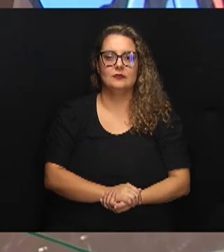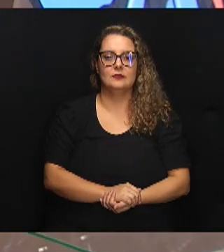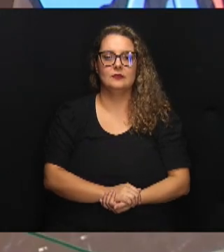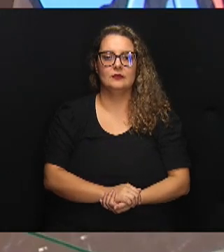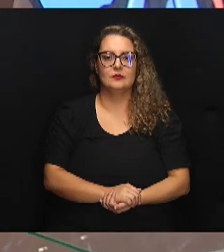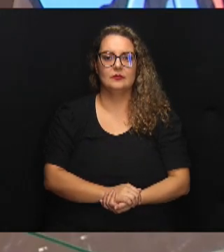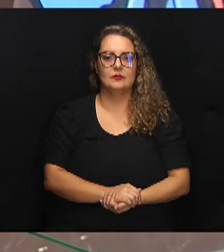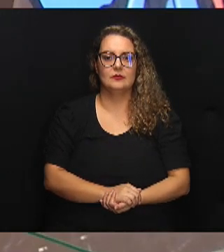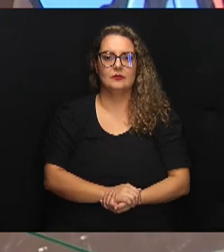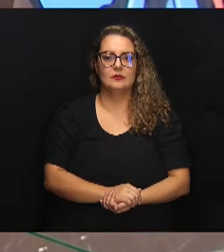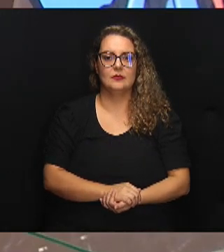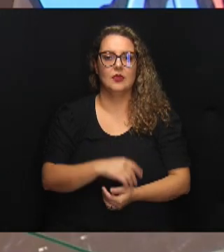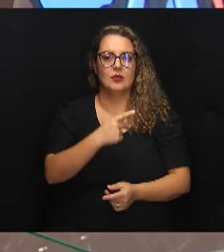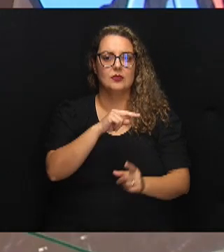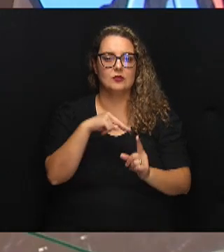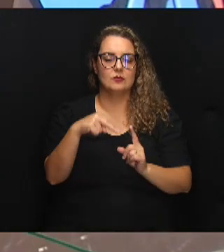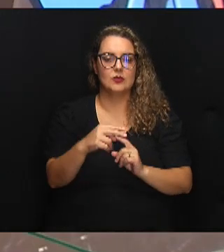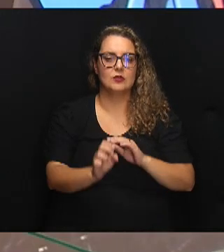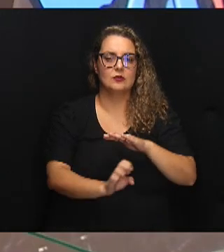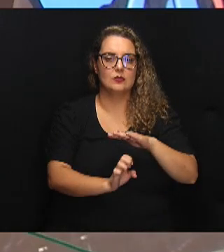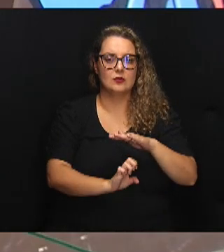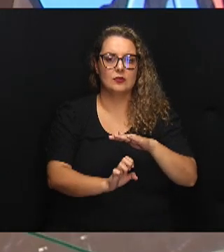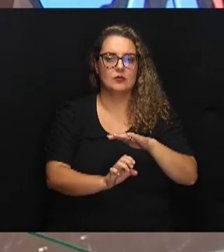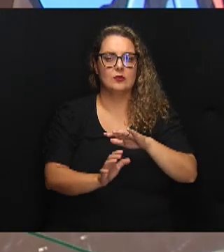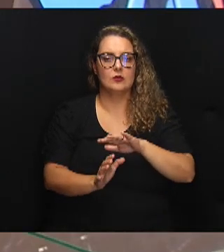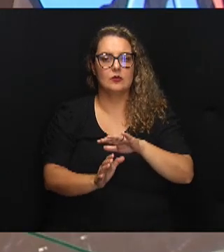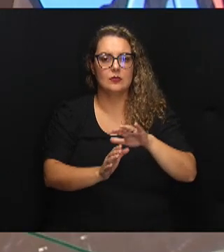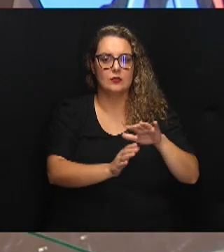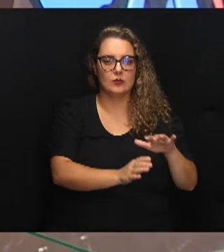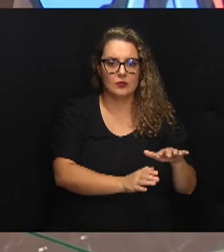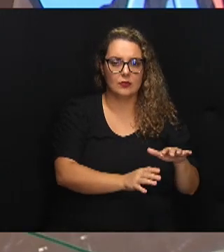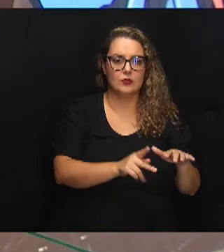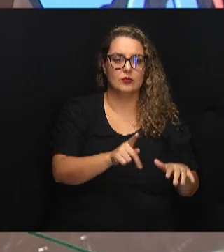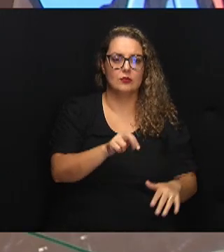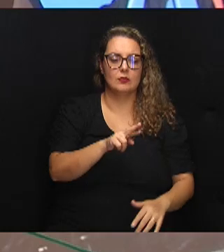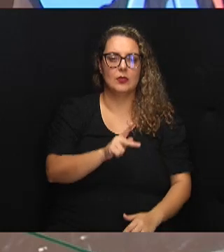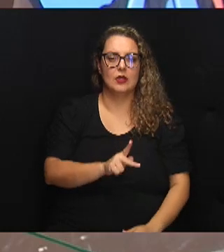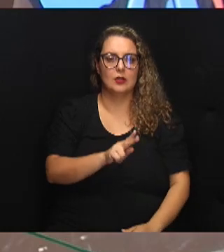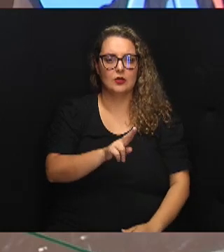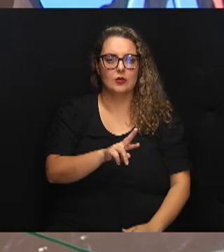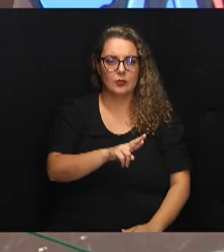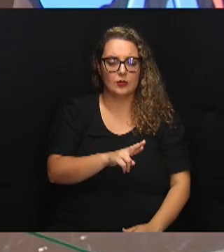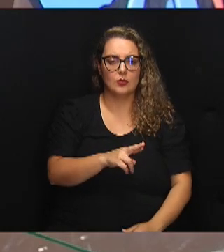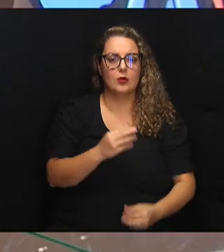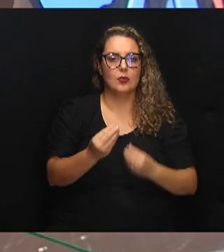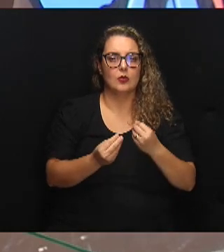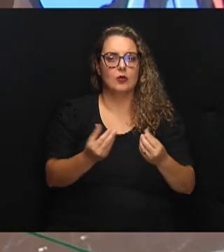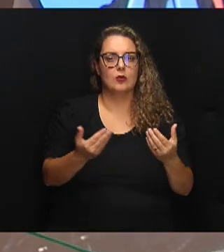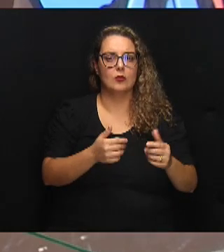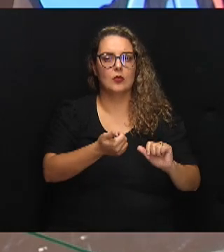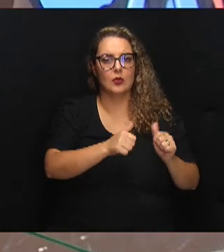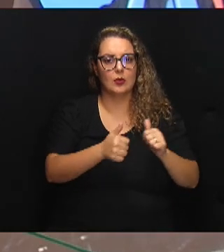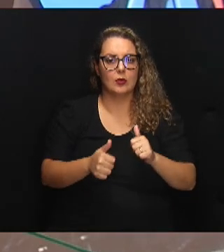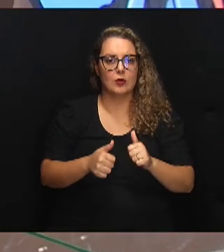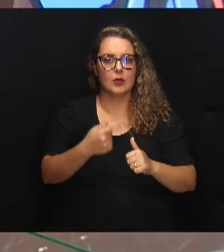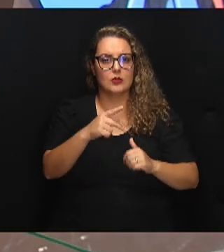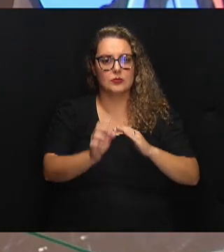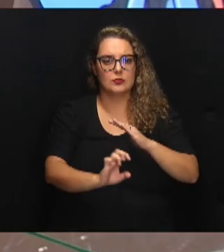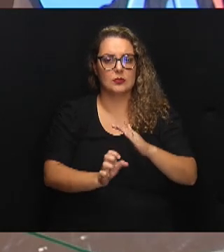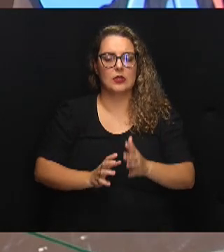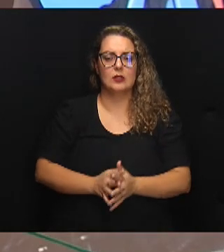vista empresarial, tirando a questão do parkour, como hoje você analisa o seu negócio?